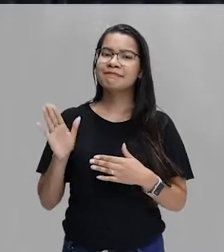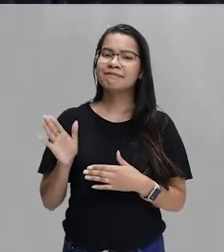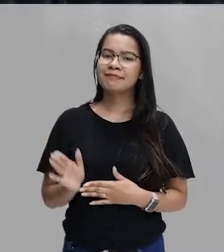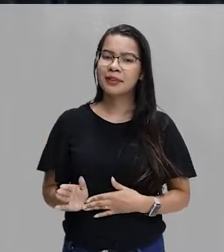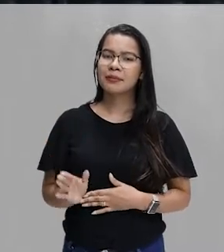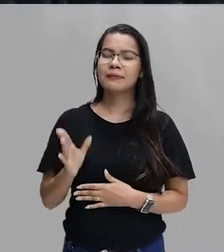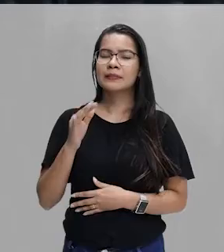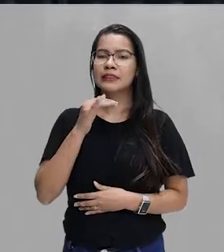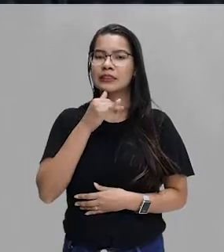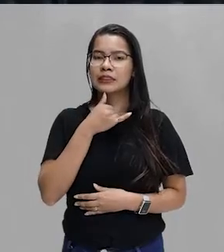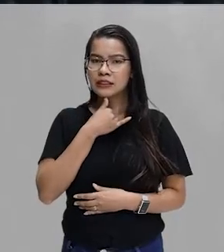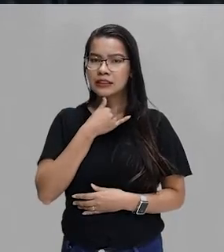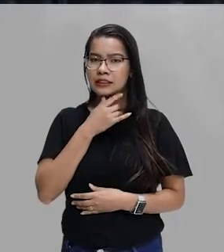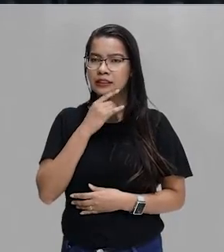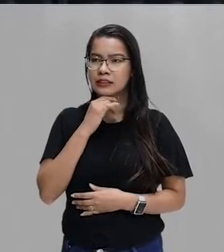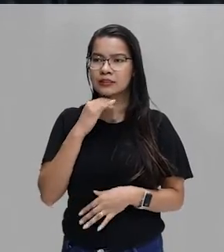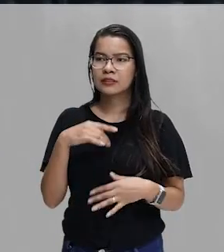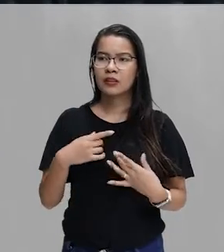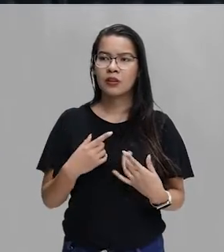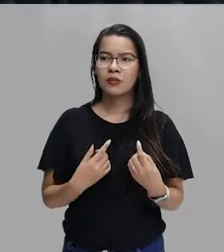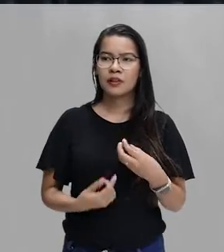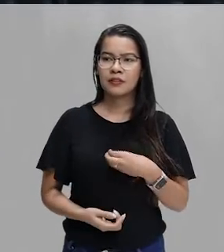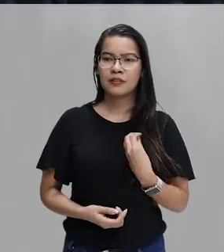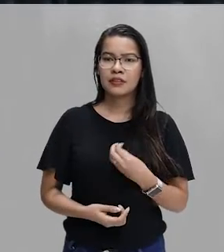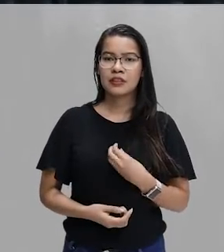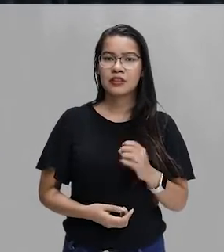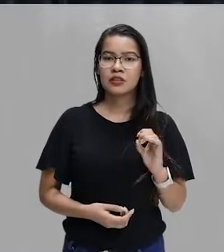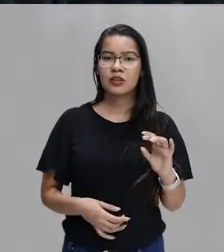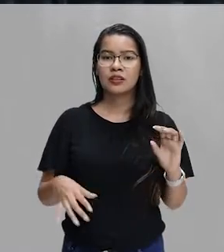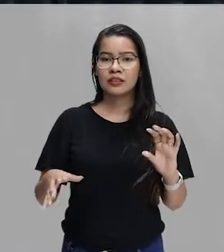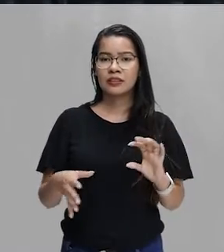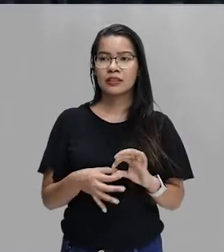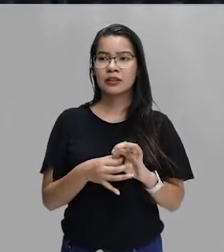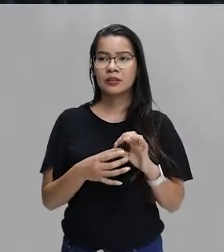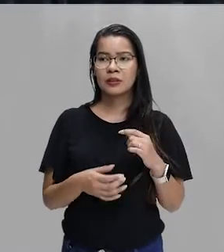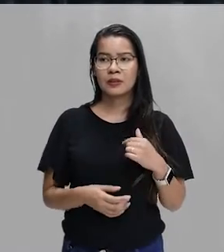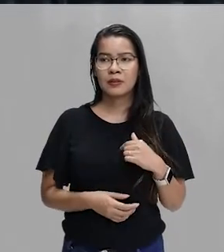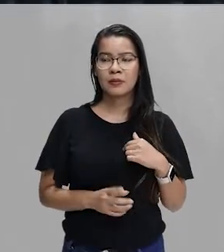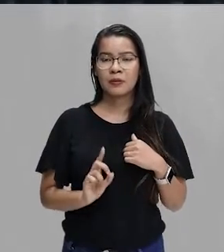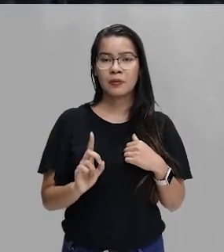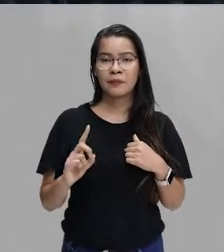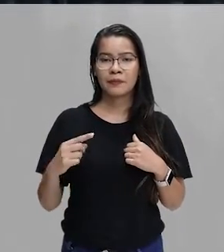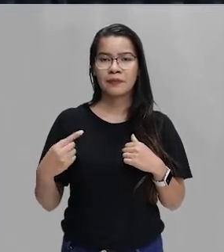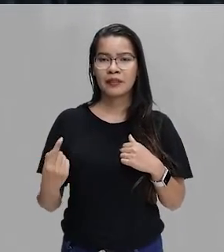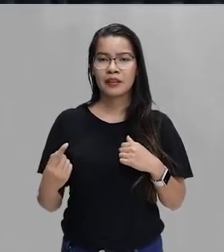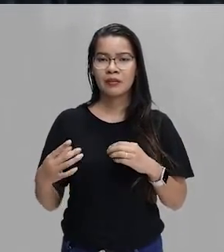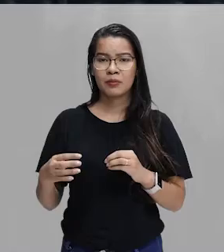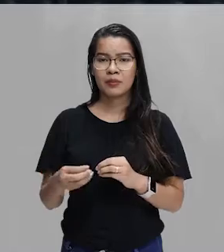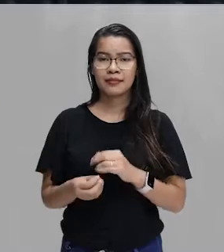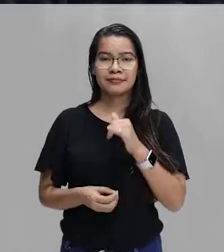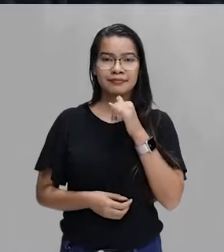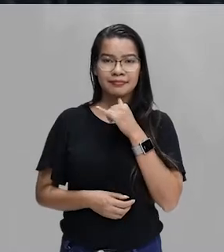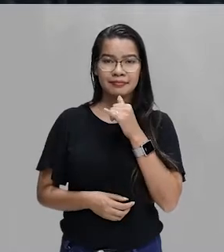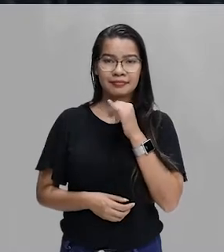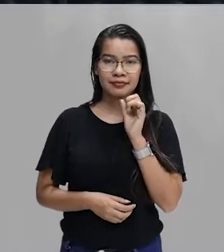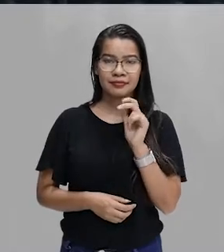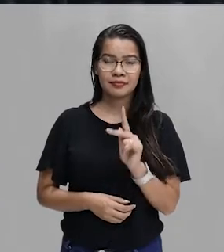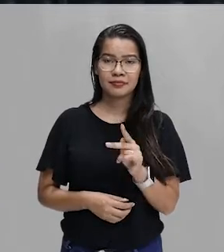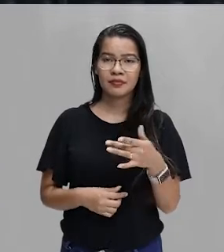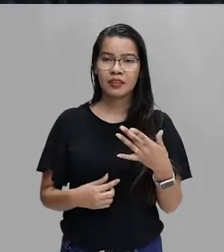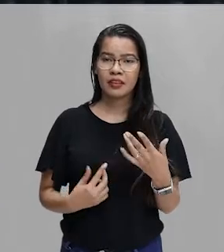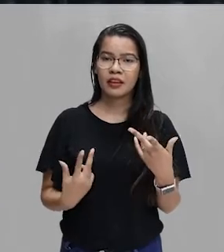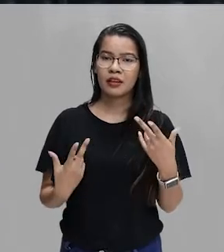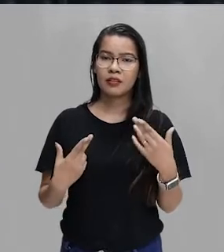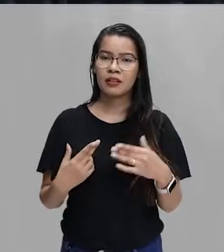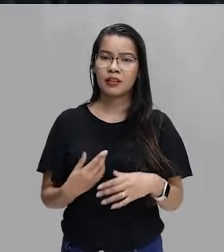permanente de tristeza. Então, viver, nesse caso, só liga o eu ao atributo triste, certo? Assim vale com